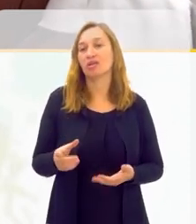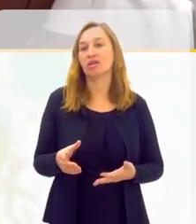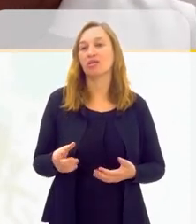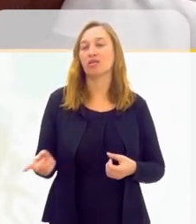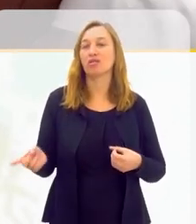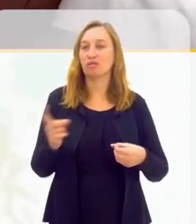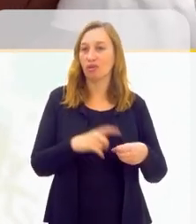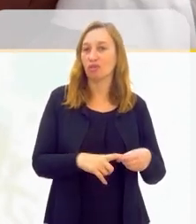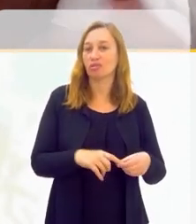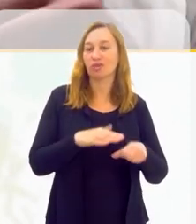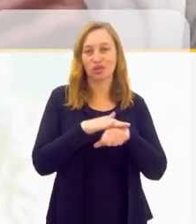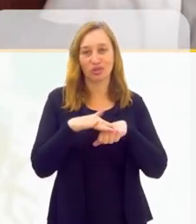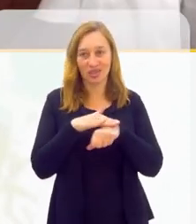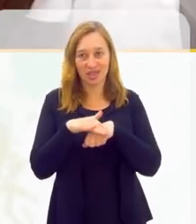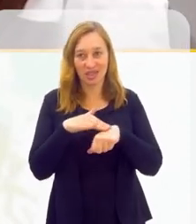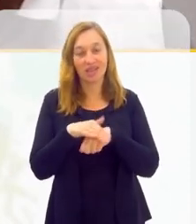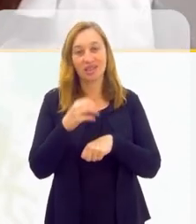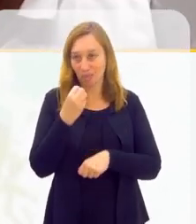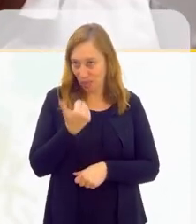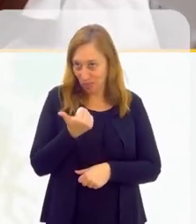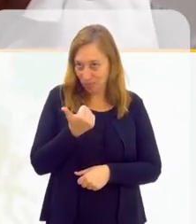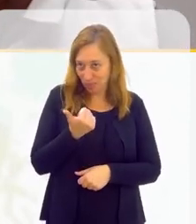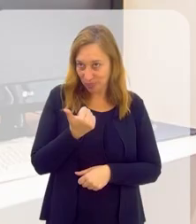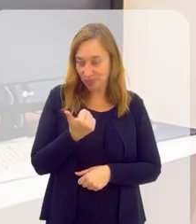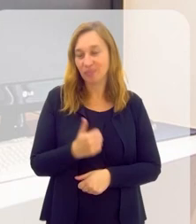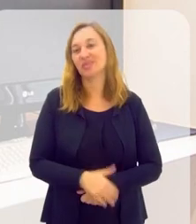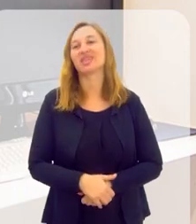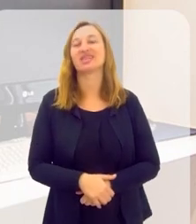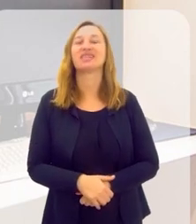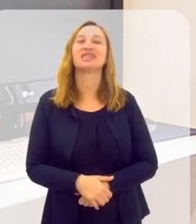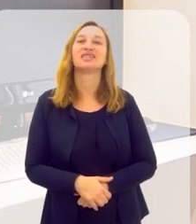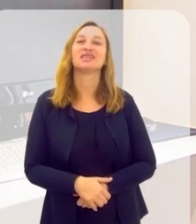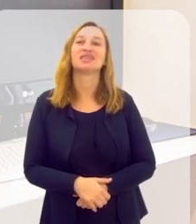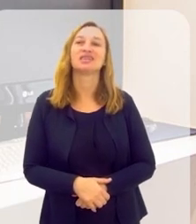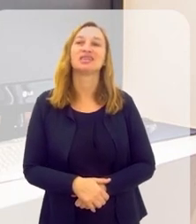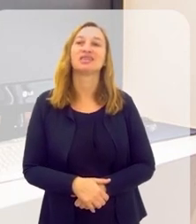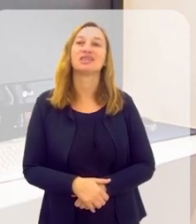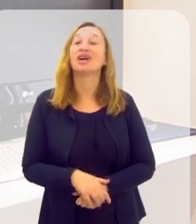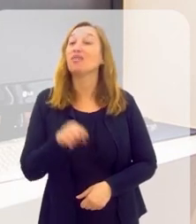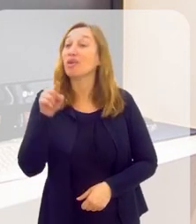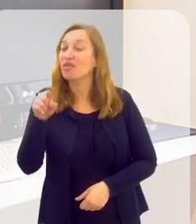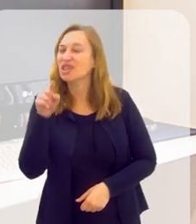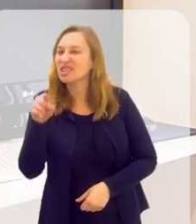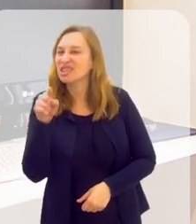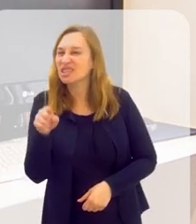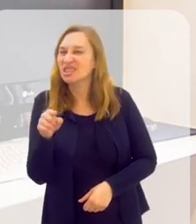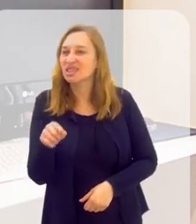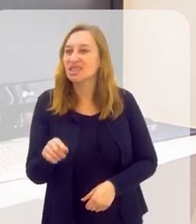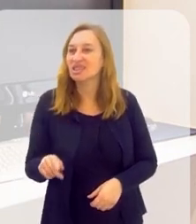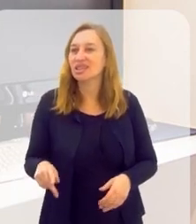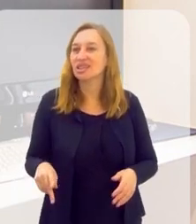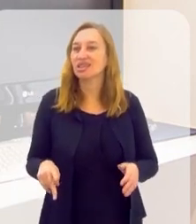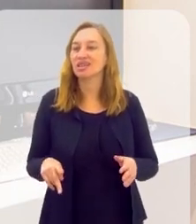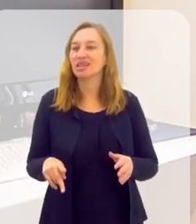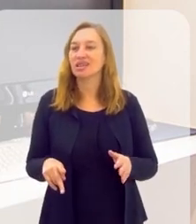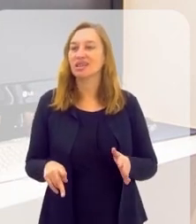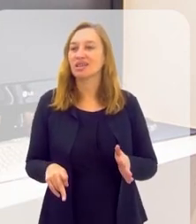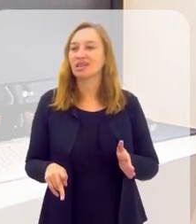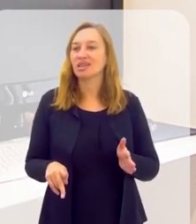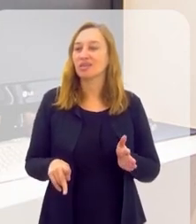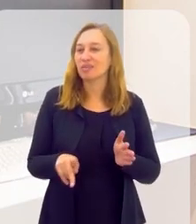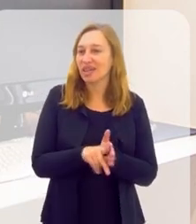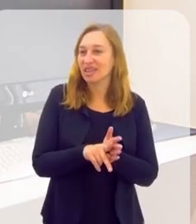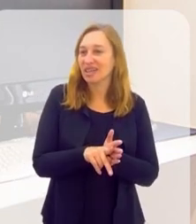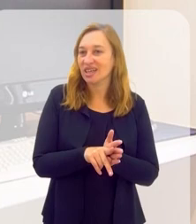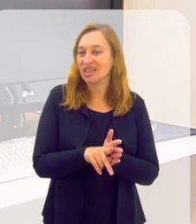público e já volto para a gente conversar, tá bom? Ok, ok. E para você que faz parte desse público